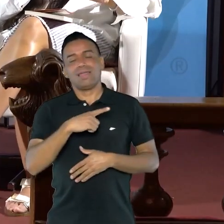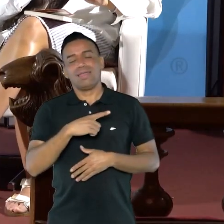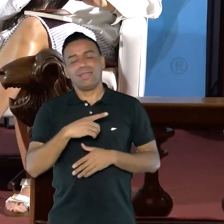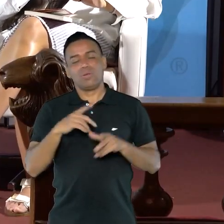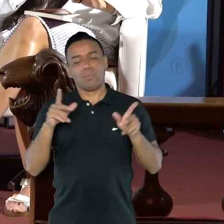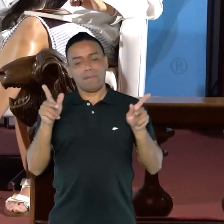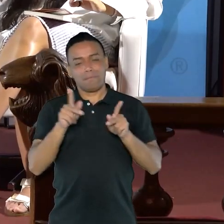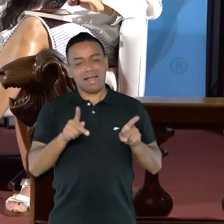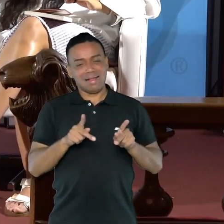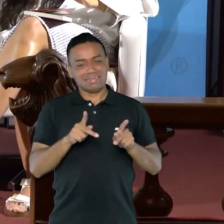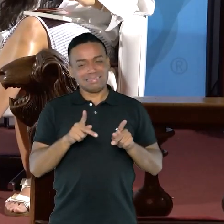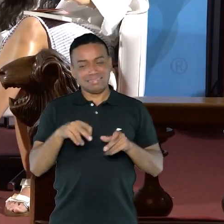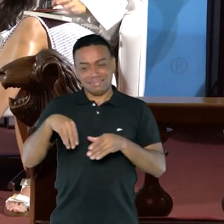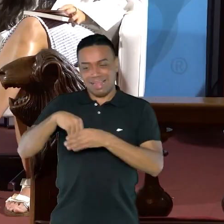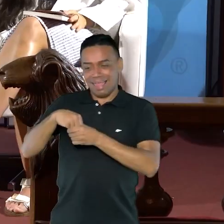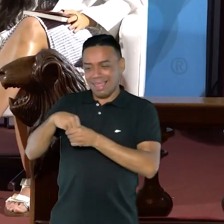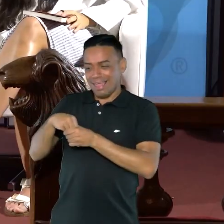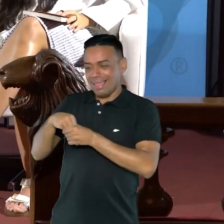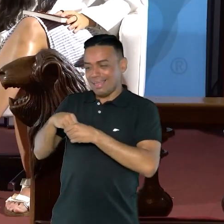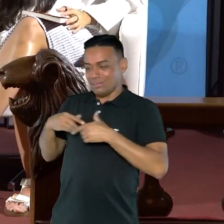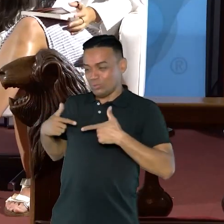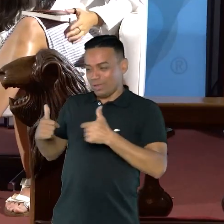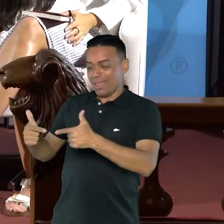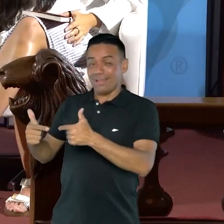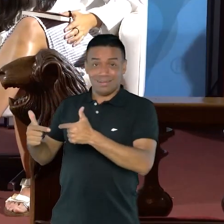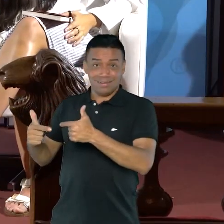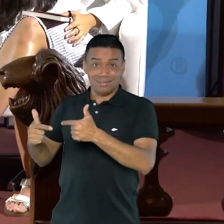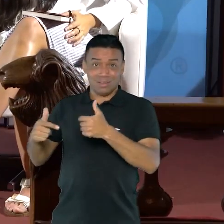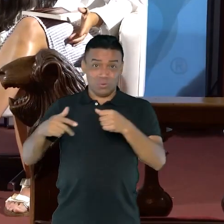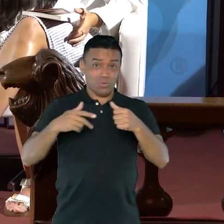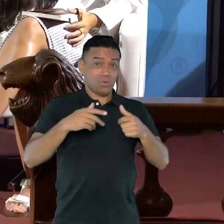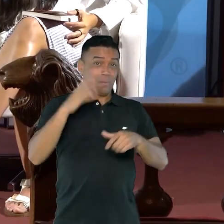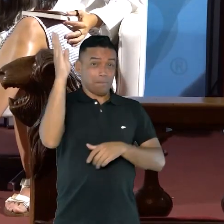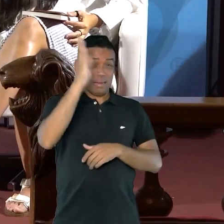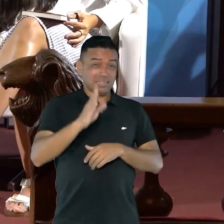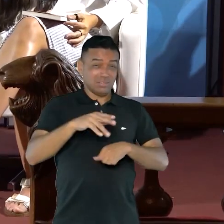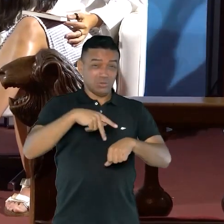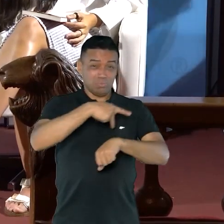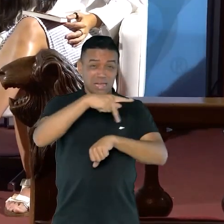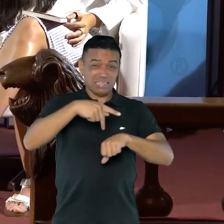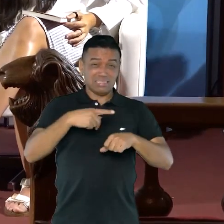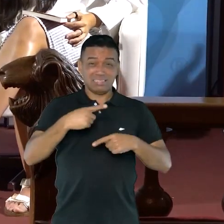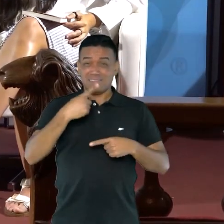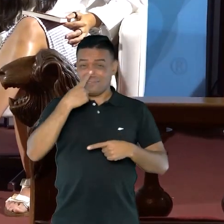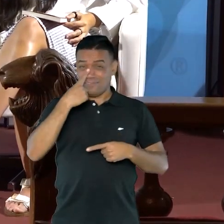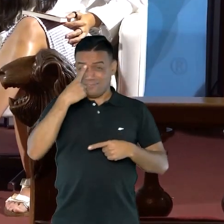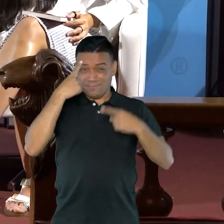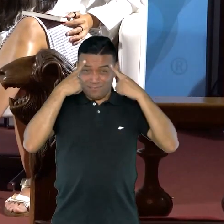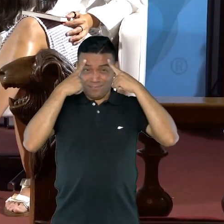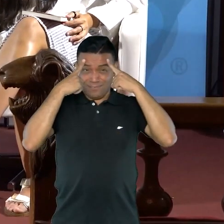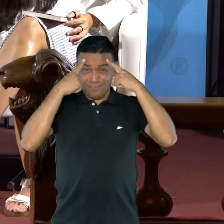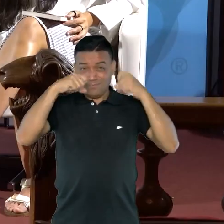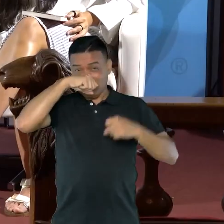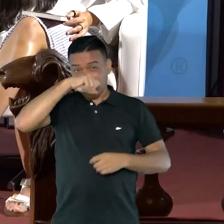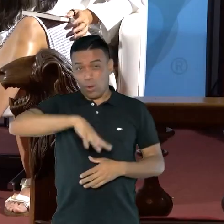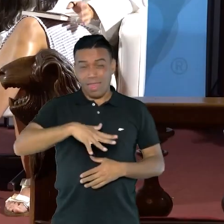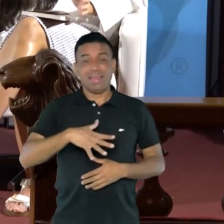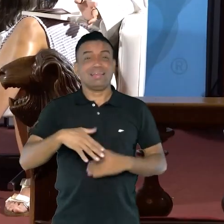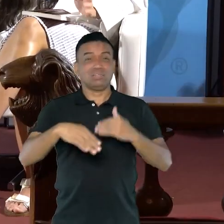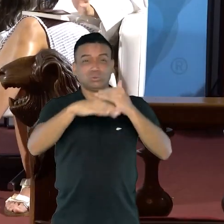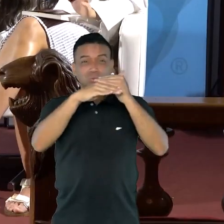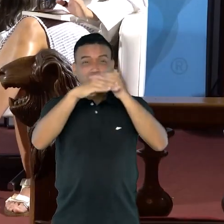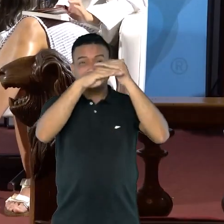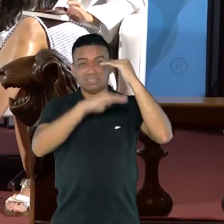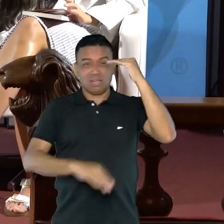meio à guerra, né? Porque a gente vive num país extremamente violento, desigual, né? E não é possível ter